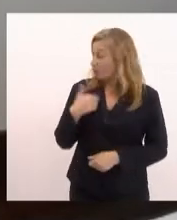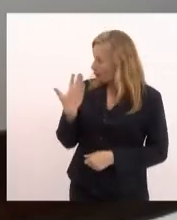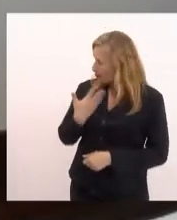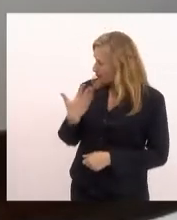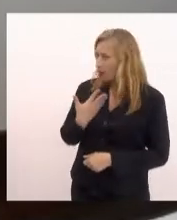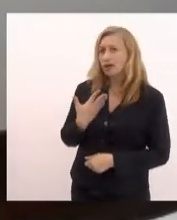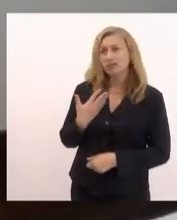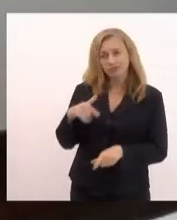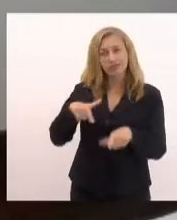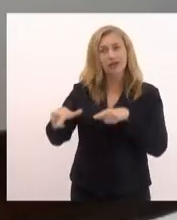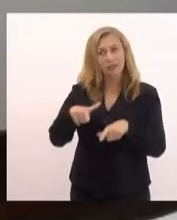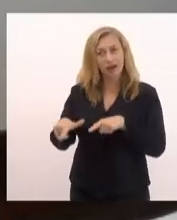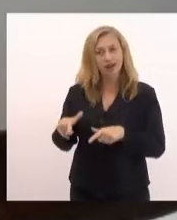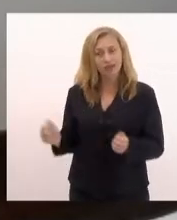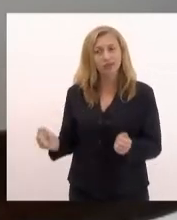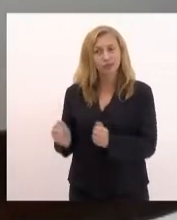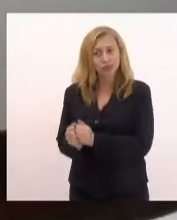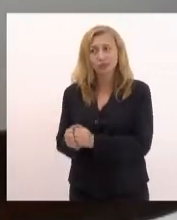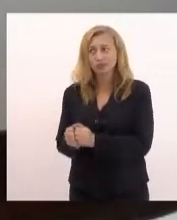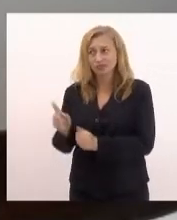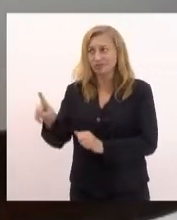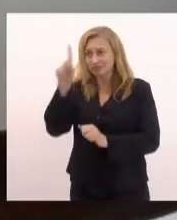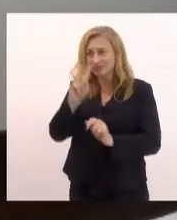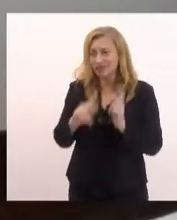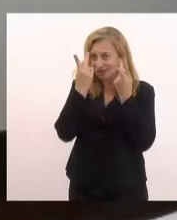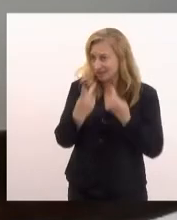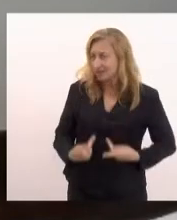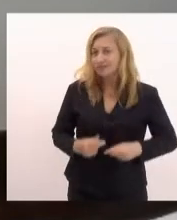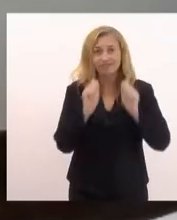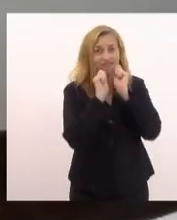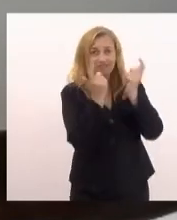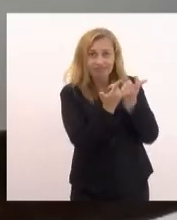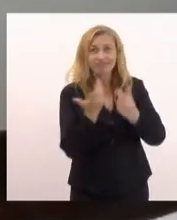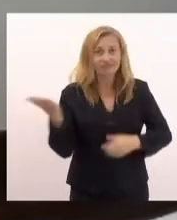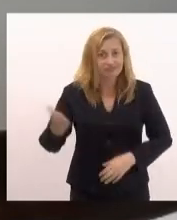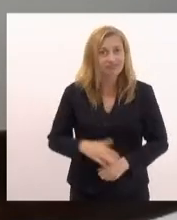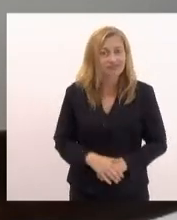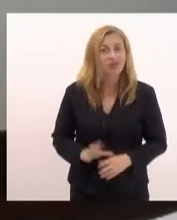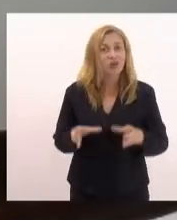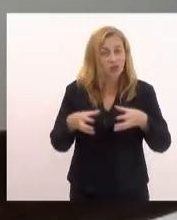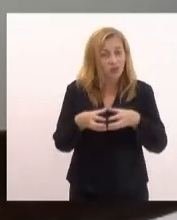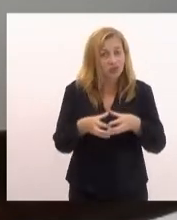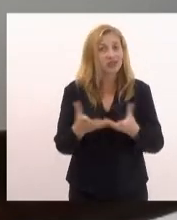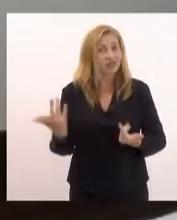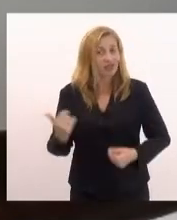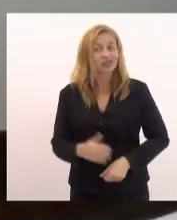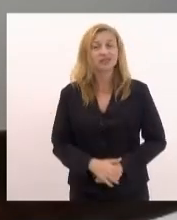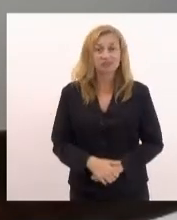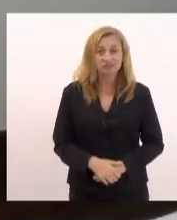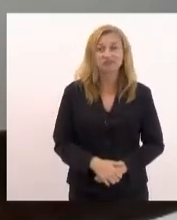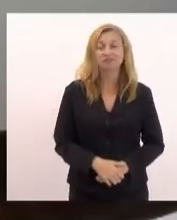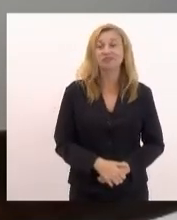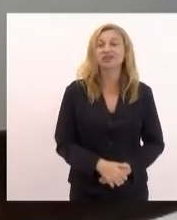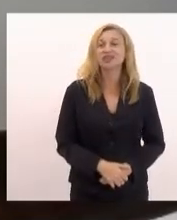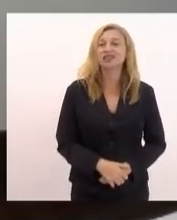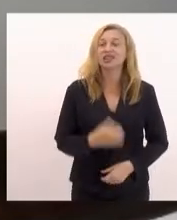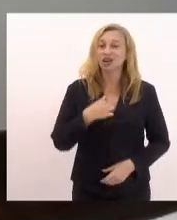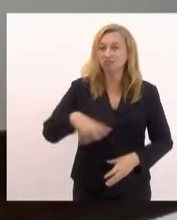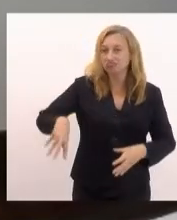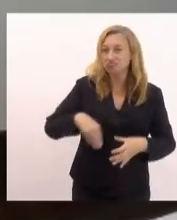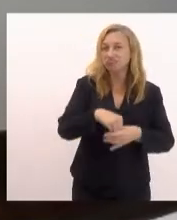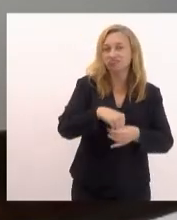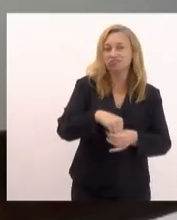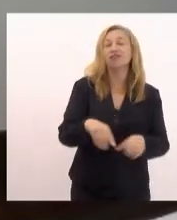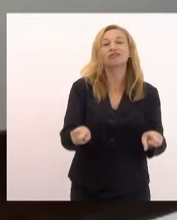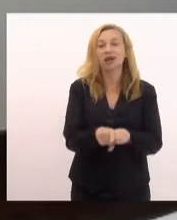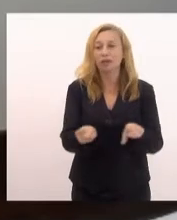trabalho da Marielle, porque a Marielle trabalhou conosco na Assembleia Legislativa, na Comissão de Direitos Humanos, né, que eu integrava,